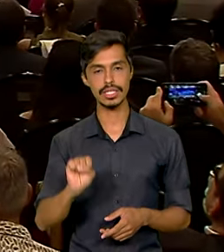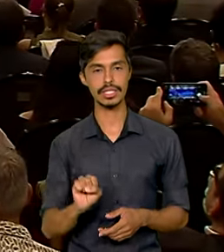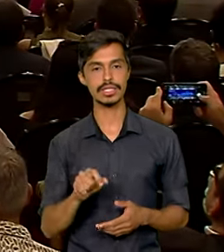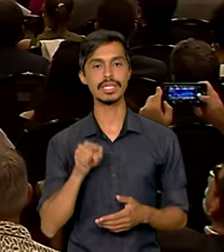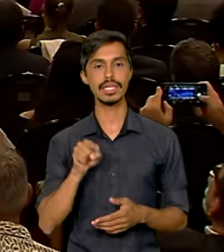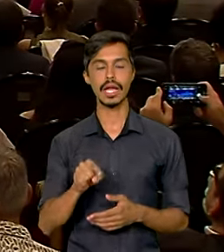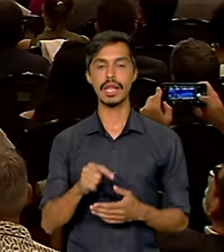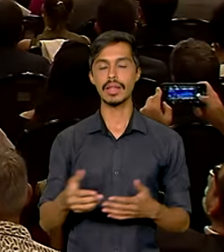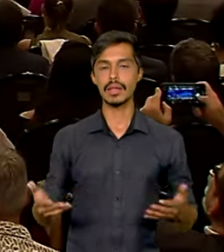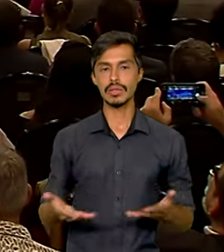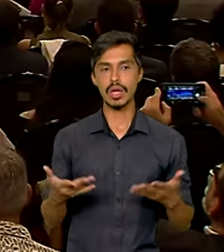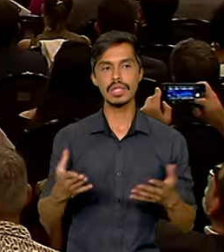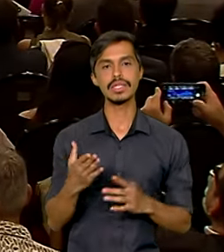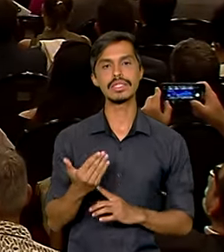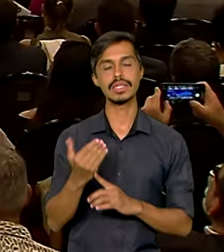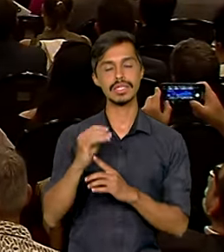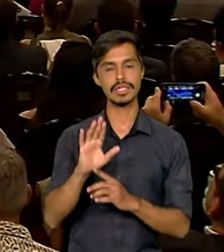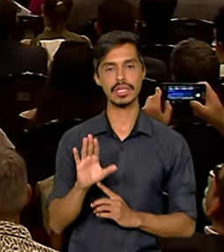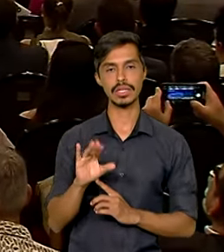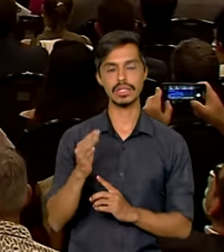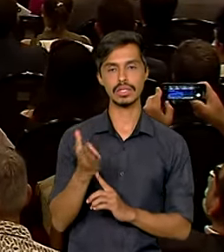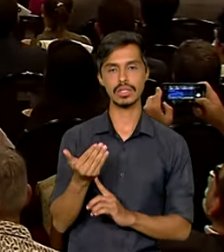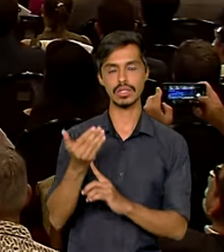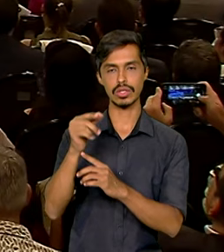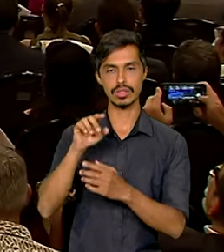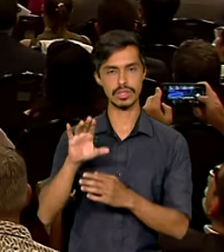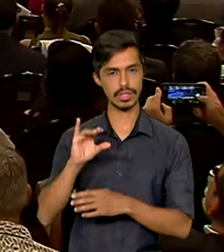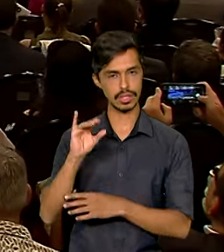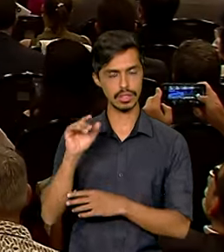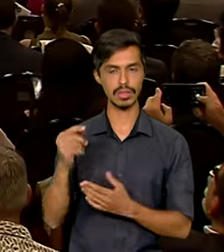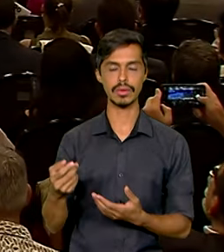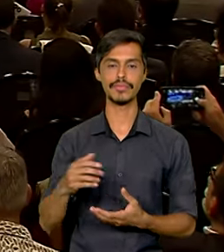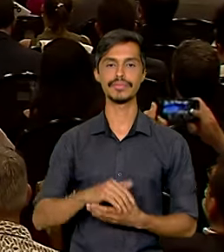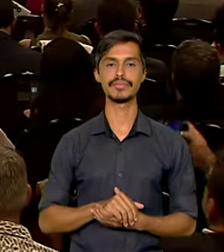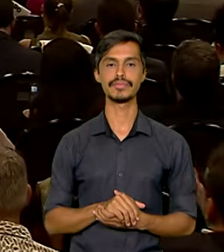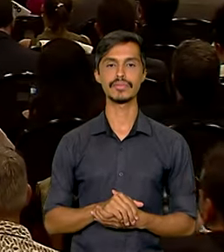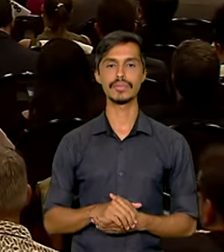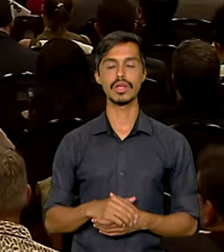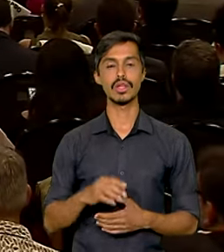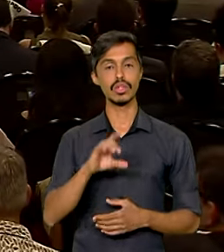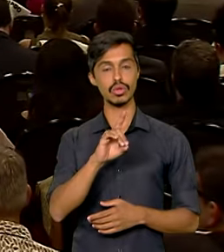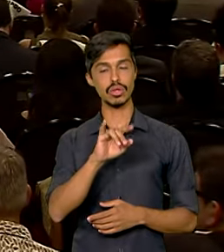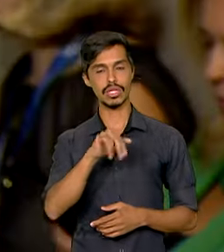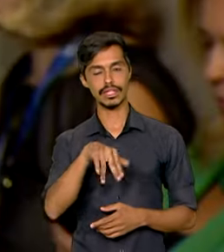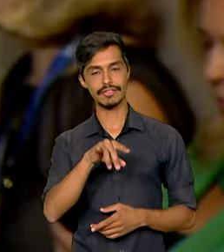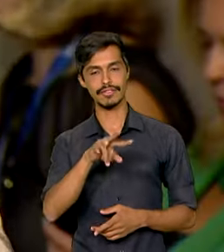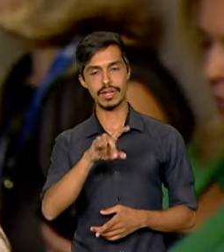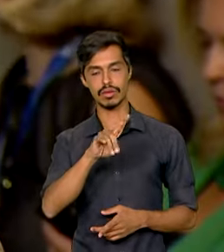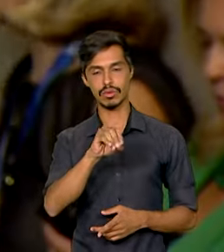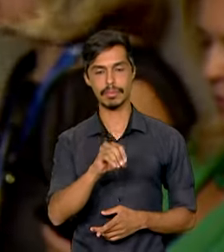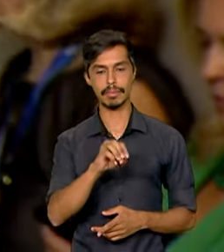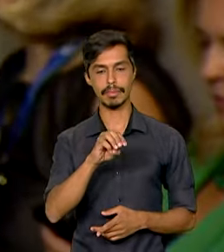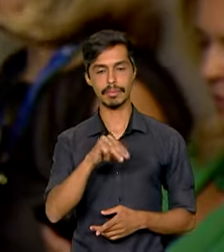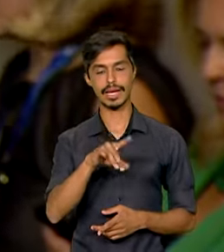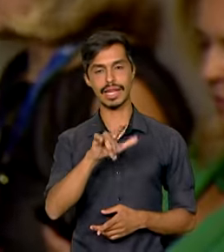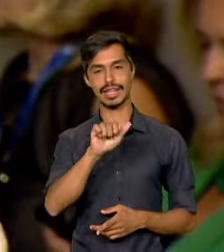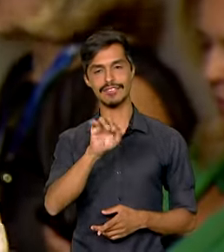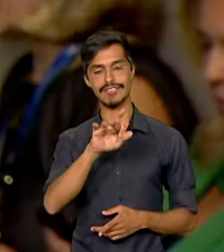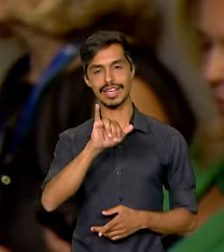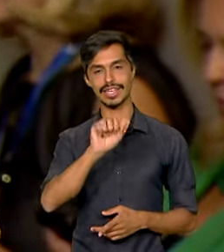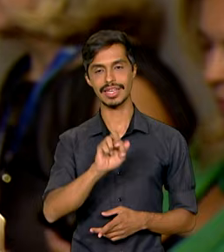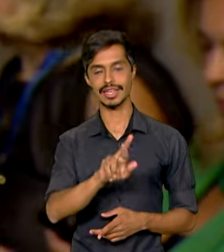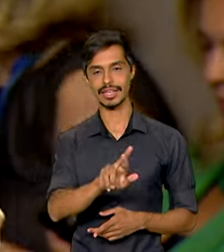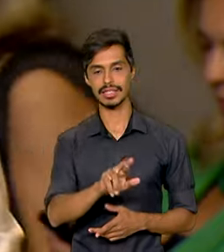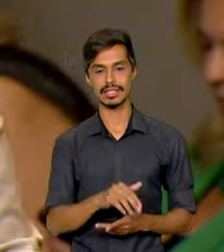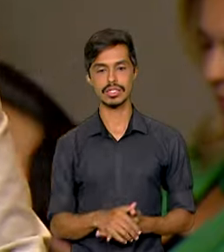da Popularização de Ciência e Tecnologia e Educação Científica, Dorinaldo Malafaia, que não é o outro Malafaia, que